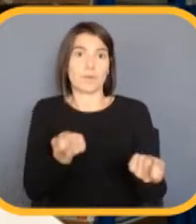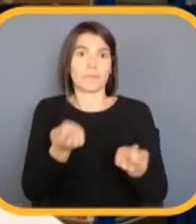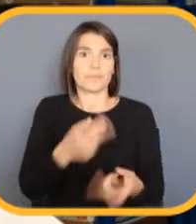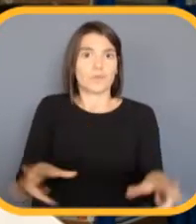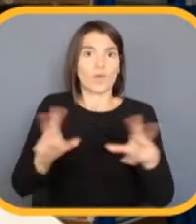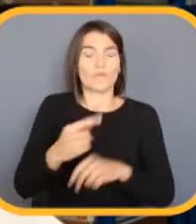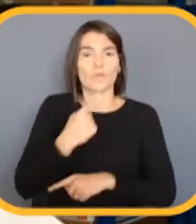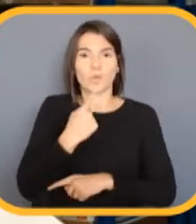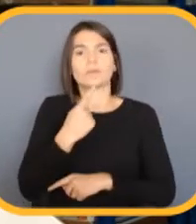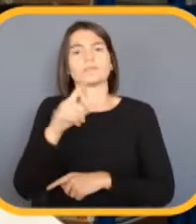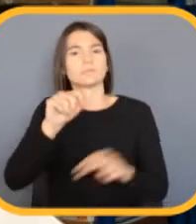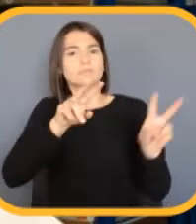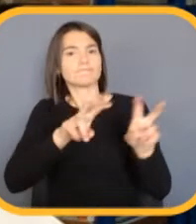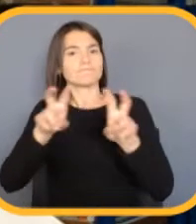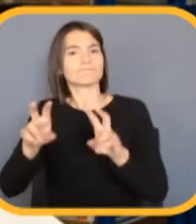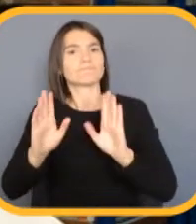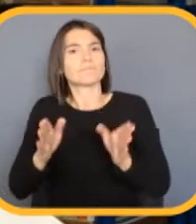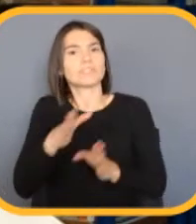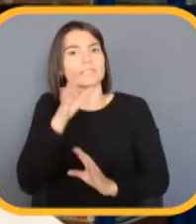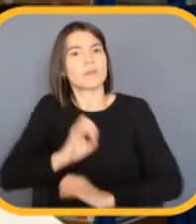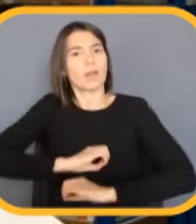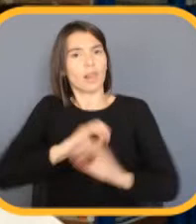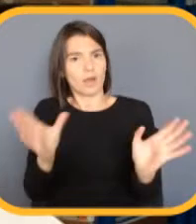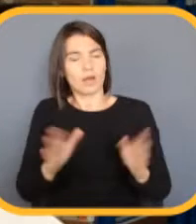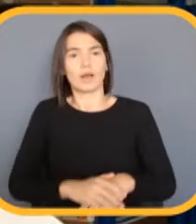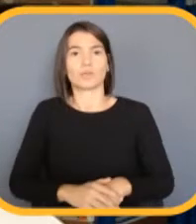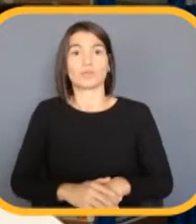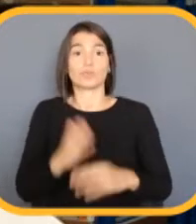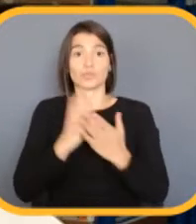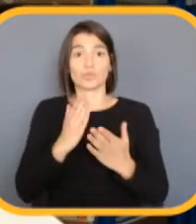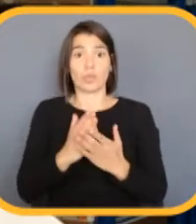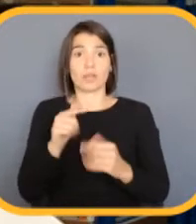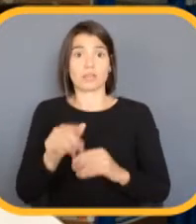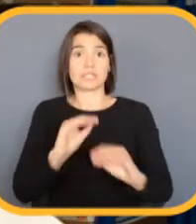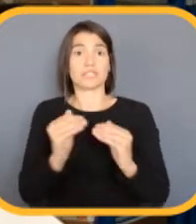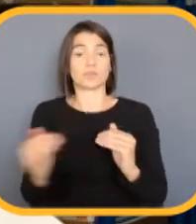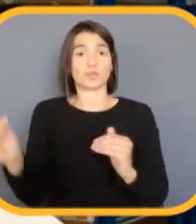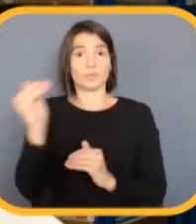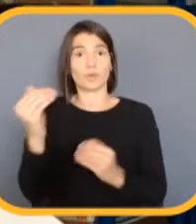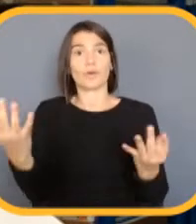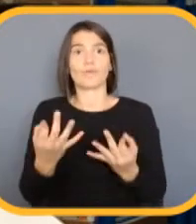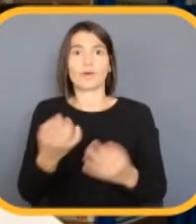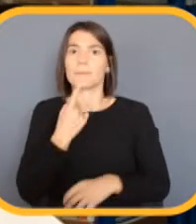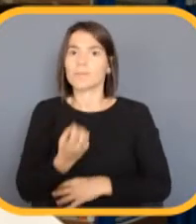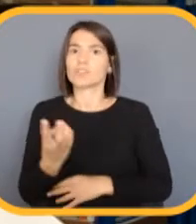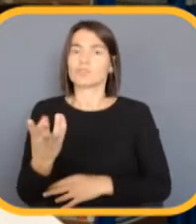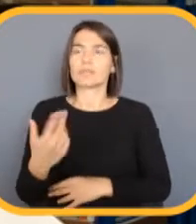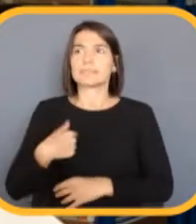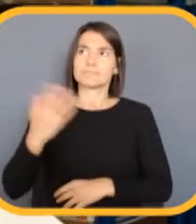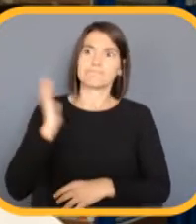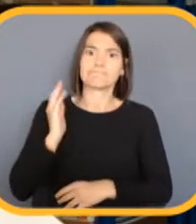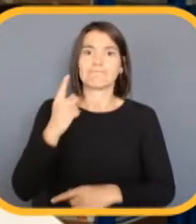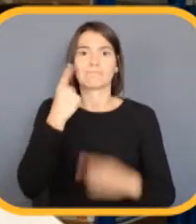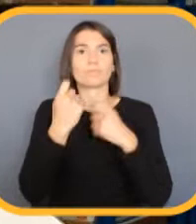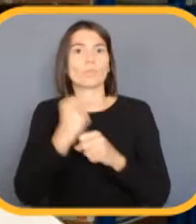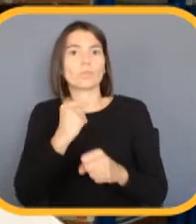reorganização, ainda existem questões que precisam de ser esclarecidas. Os estudantes do ensino superior veem-se muitas vezes obrigados